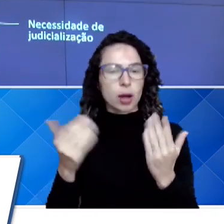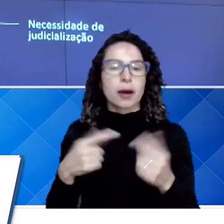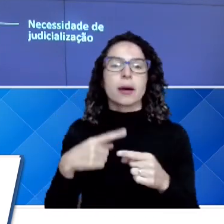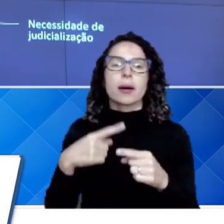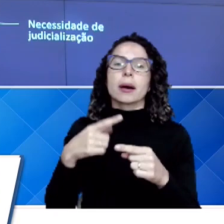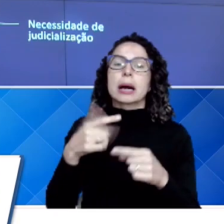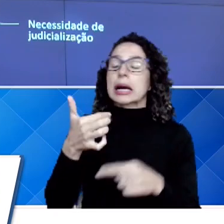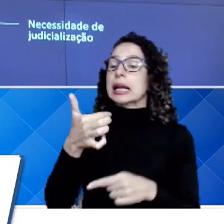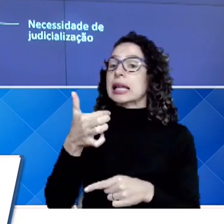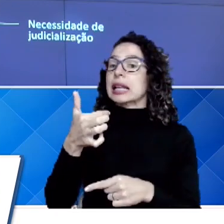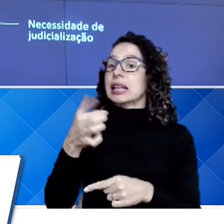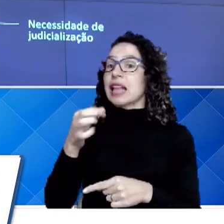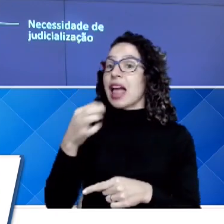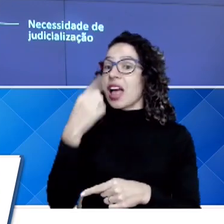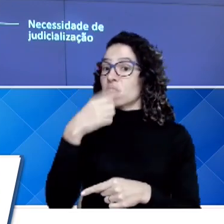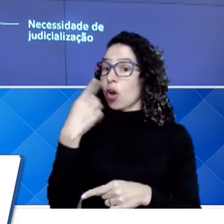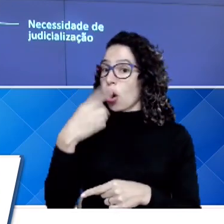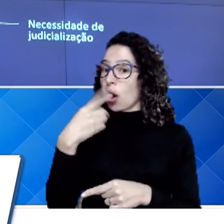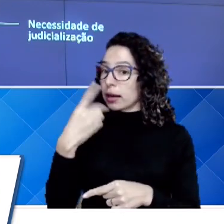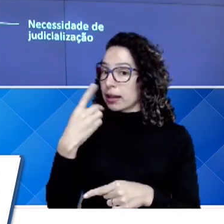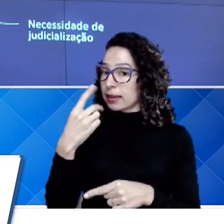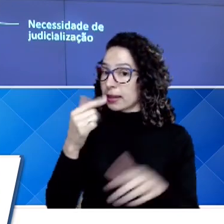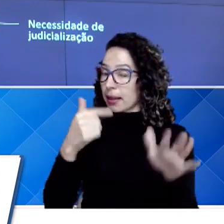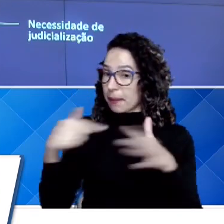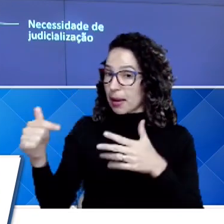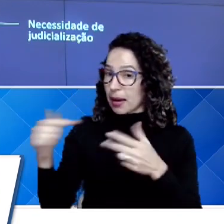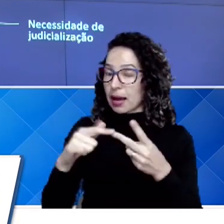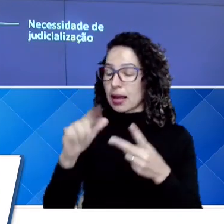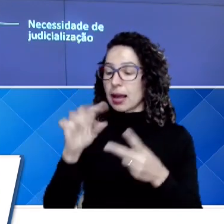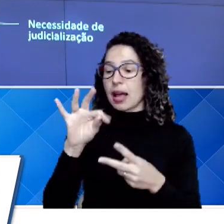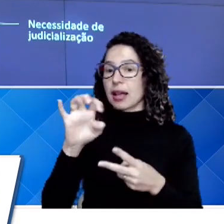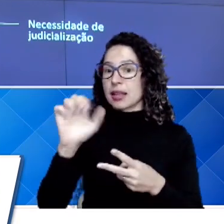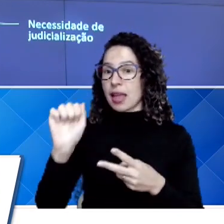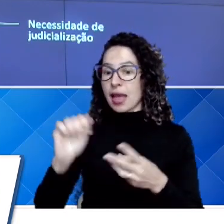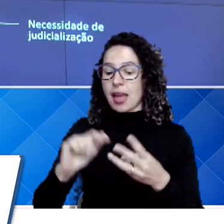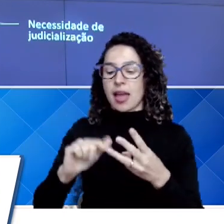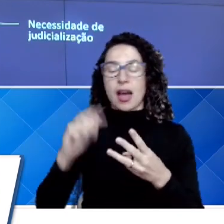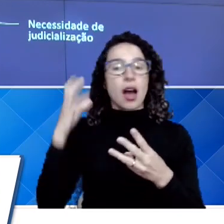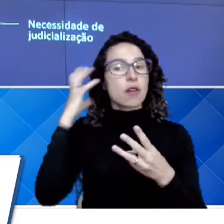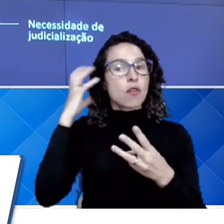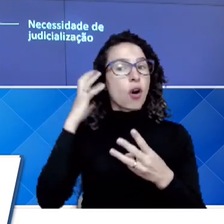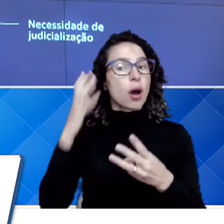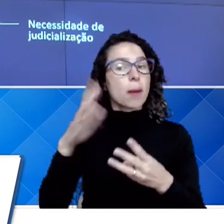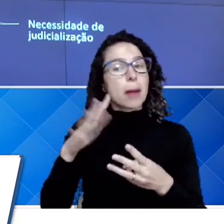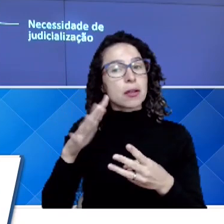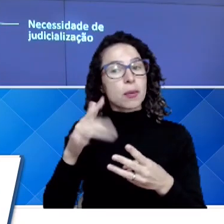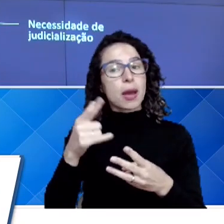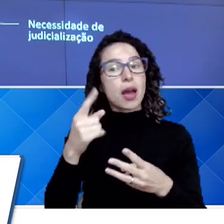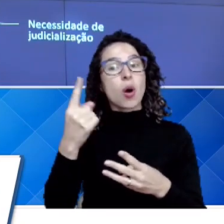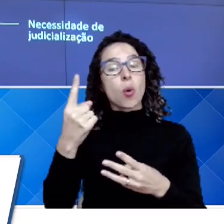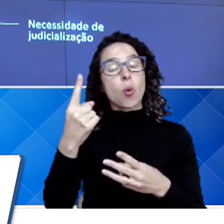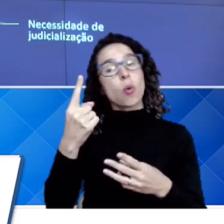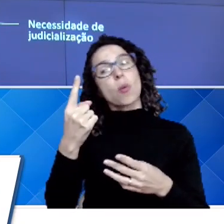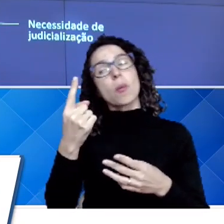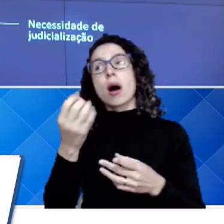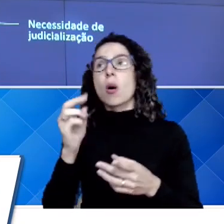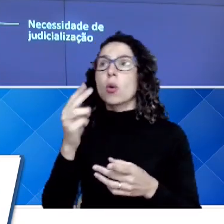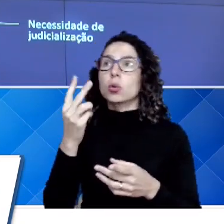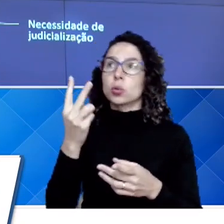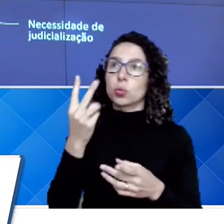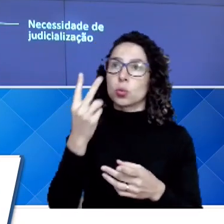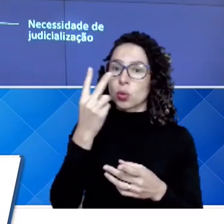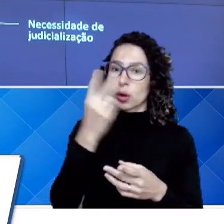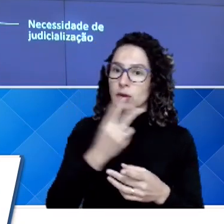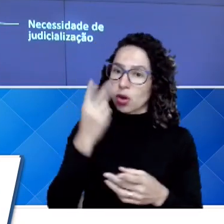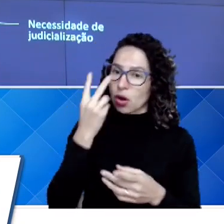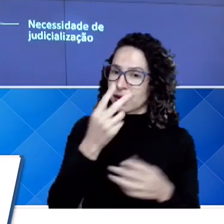10 horas semanais, terapia ocupacional e fonoaudiologia com pelo menos de 1 a 2 horas semanais.